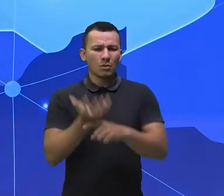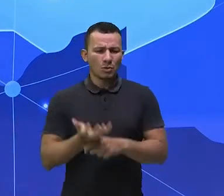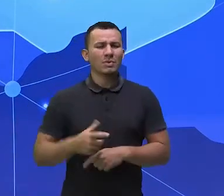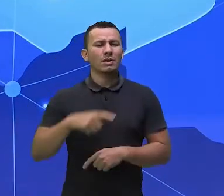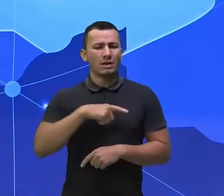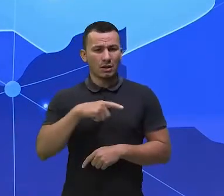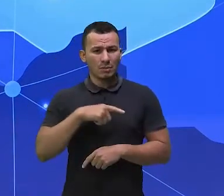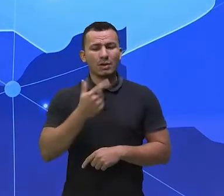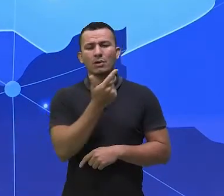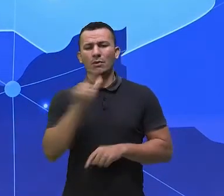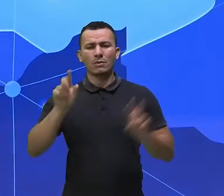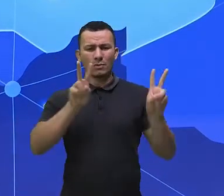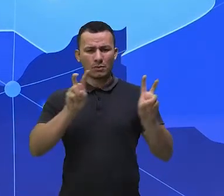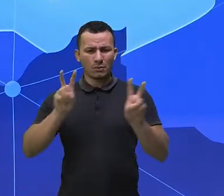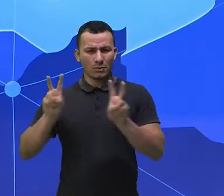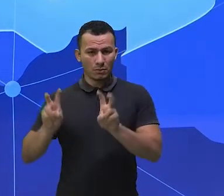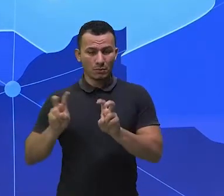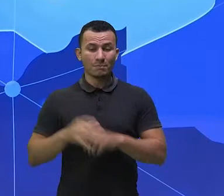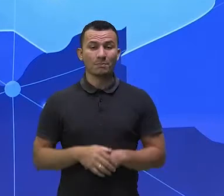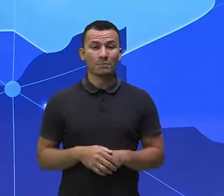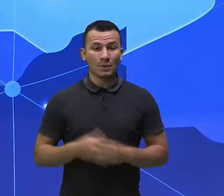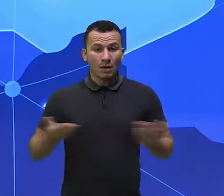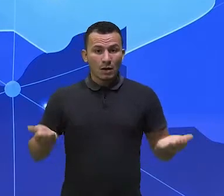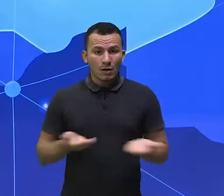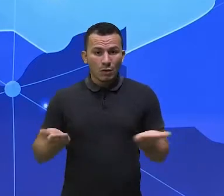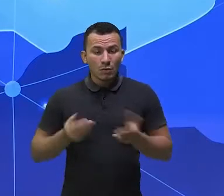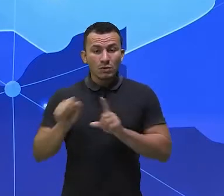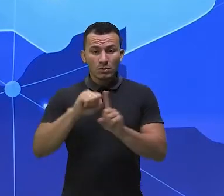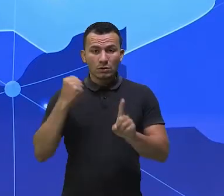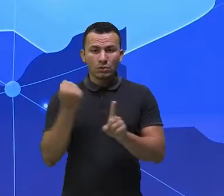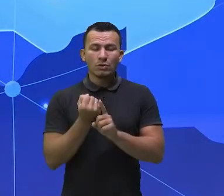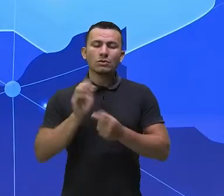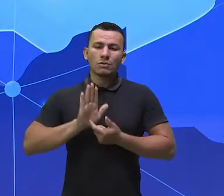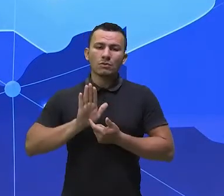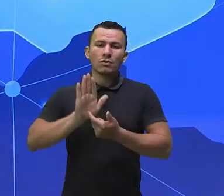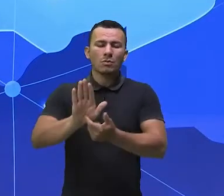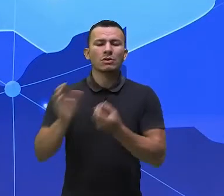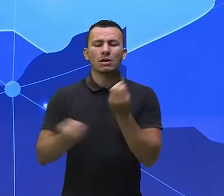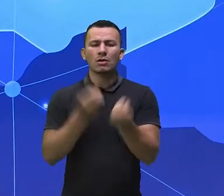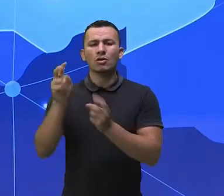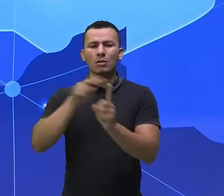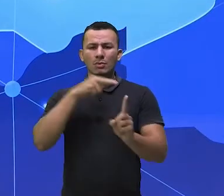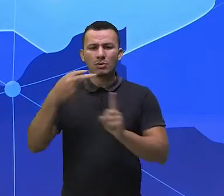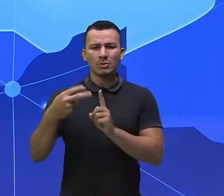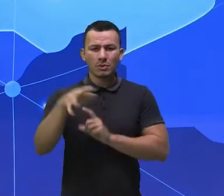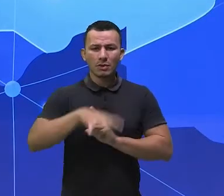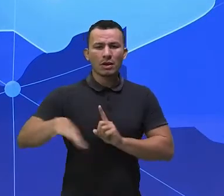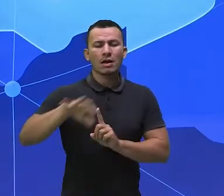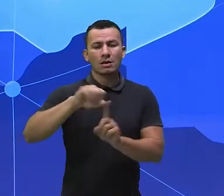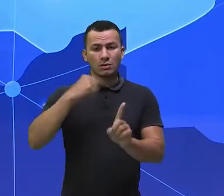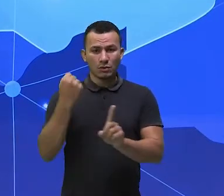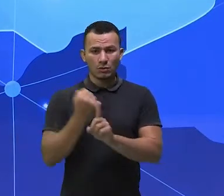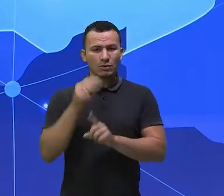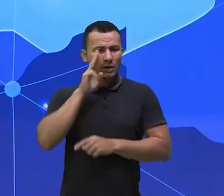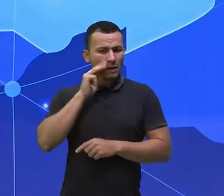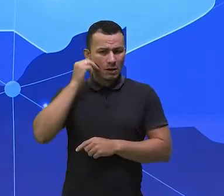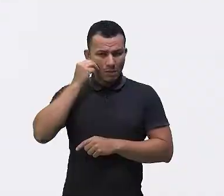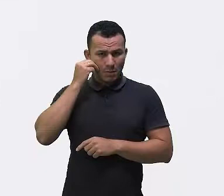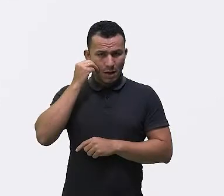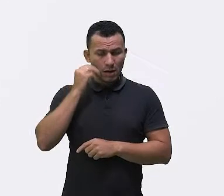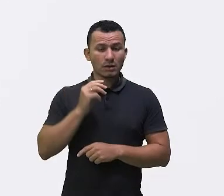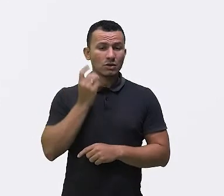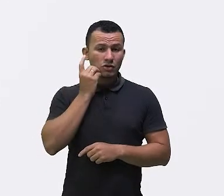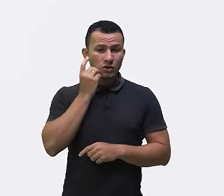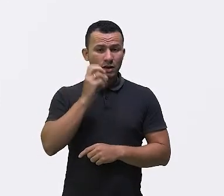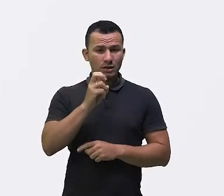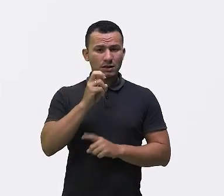em outros componentes, mas aqui nós traremos algumas concepções sociológicas de Karl Marx, que nasceu em 5 de maio